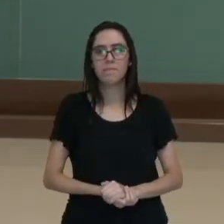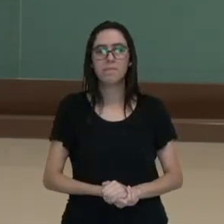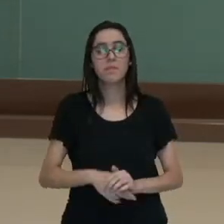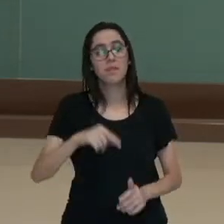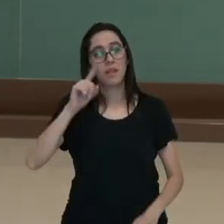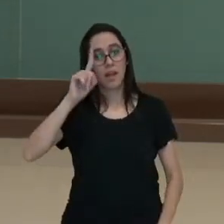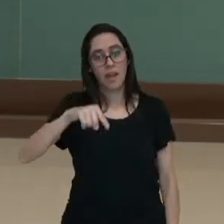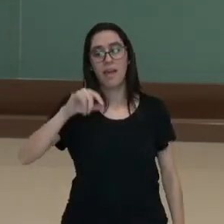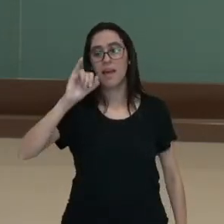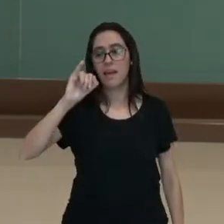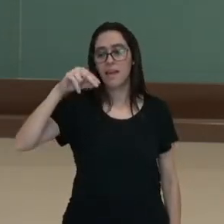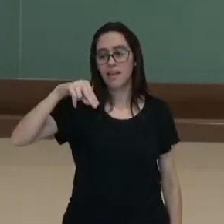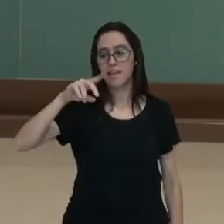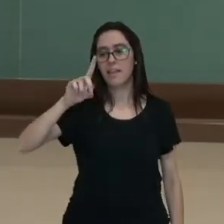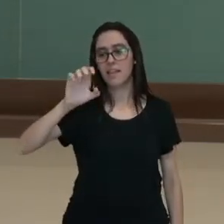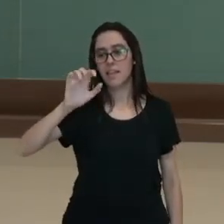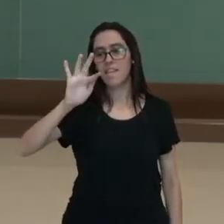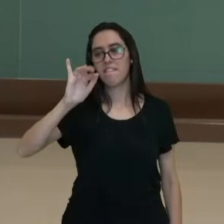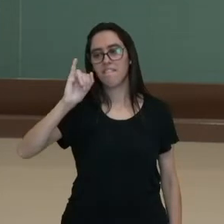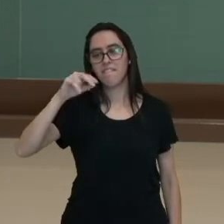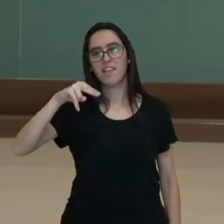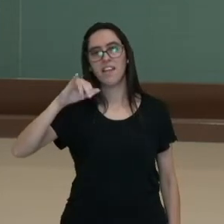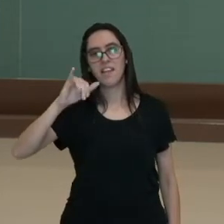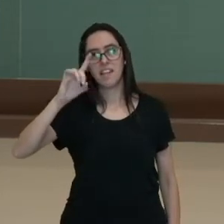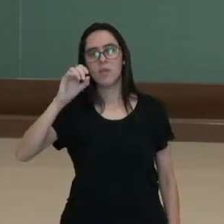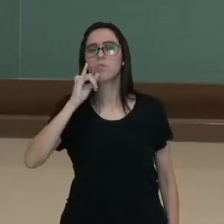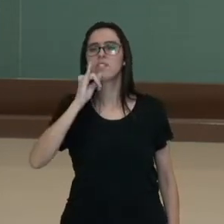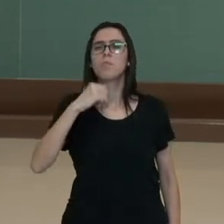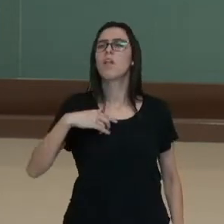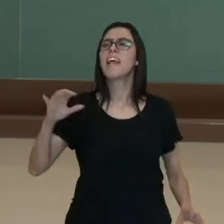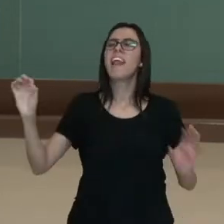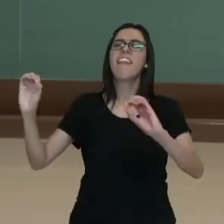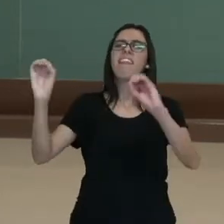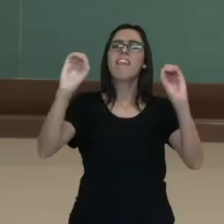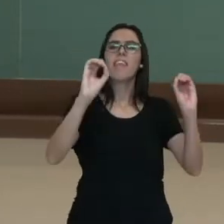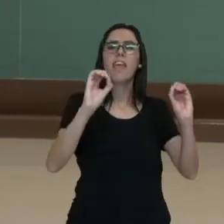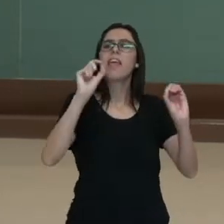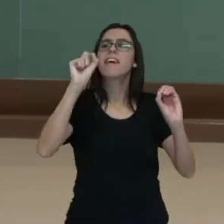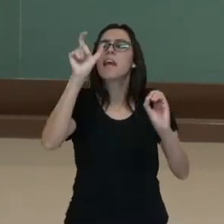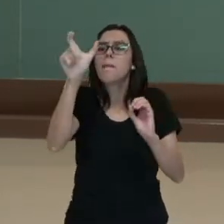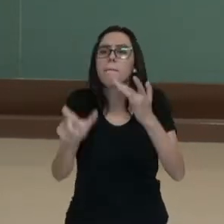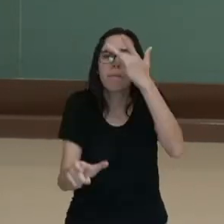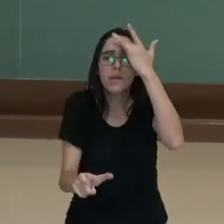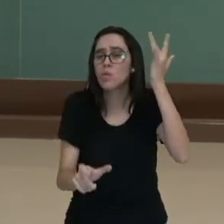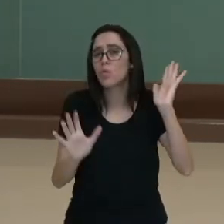a ninguém, eu não sei quem é esse ninguém. De acordo?